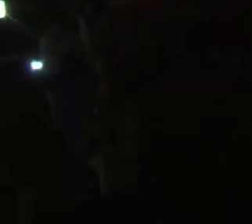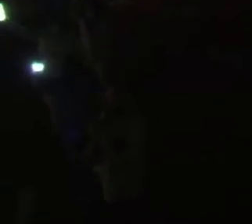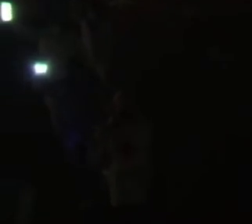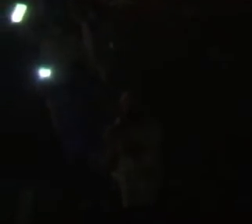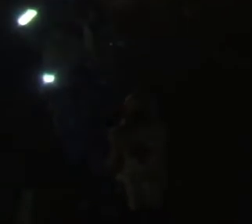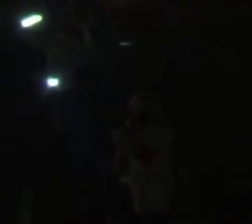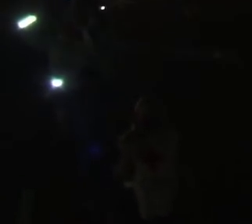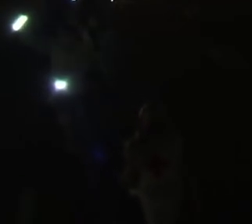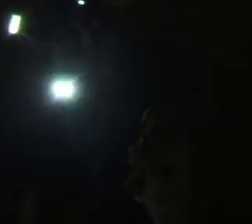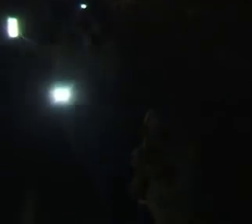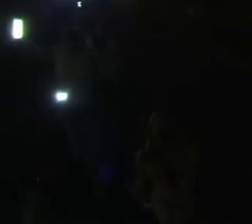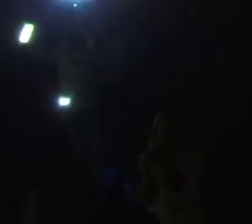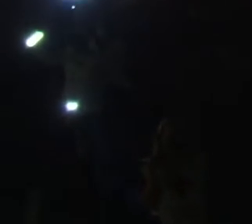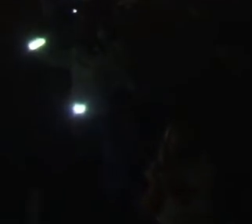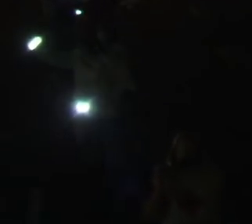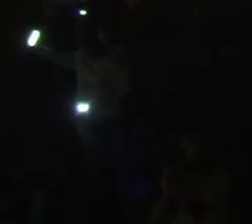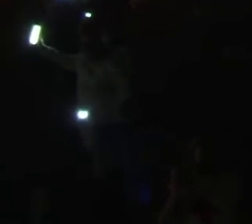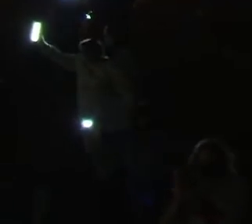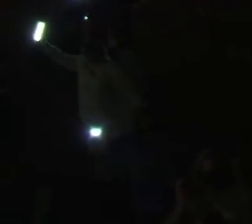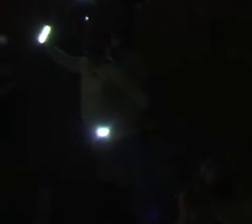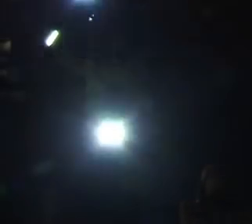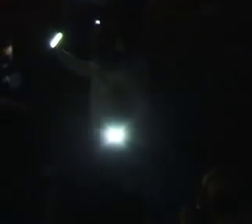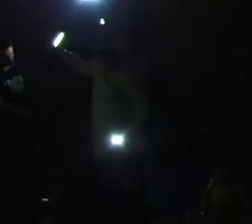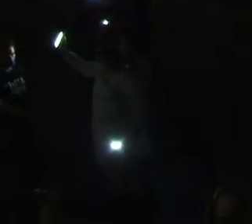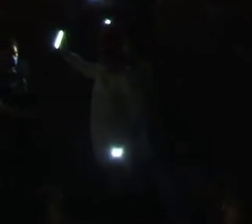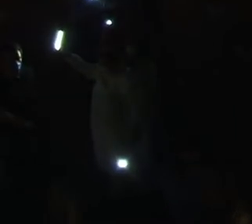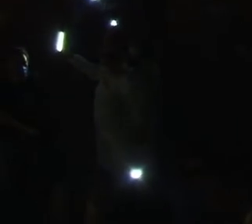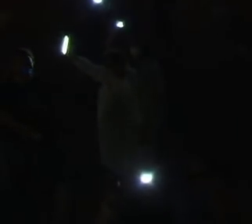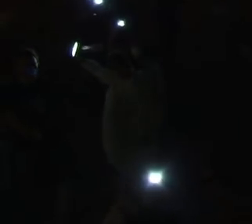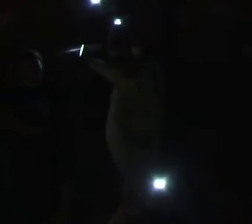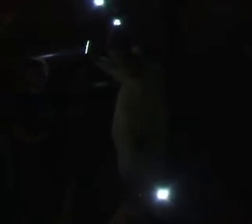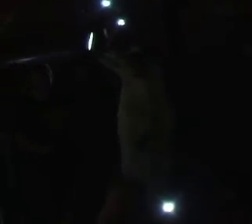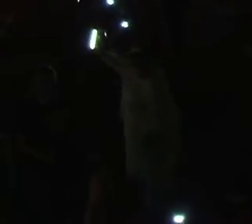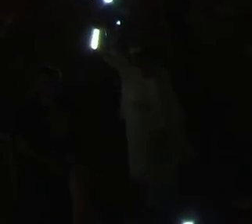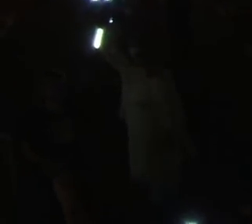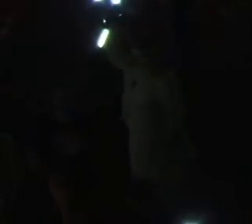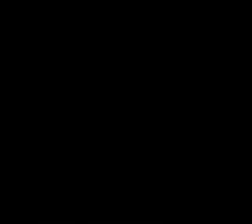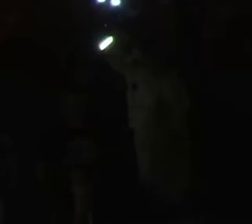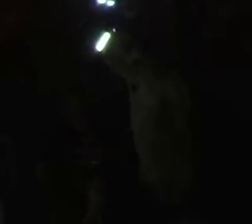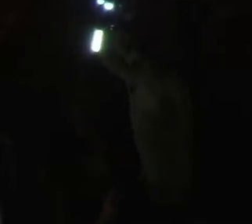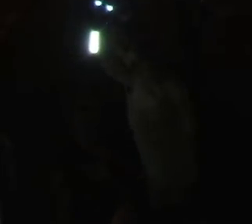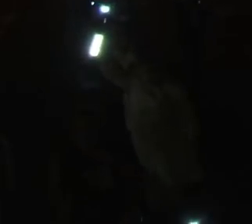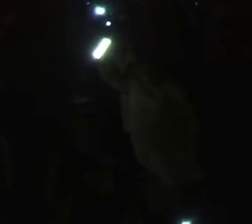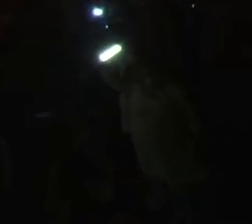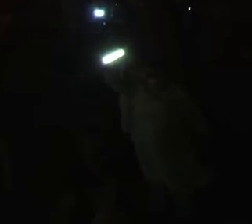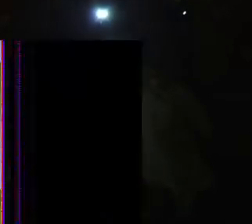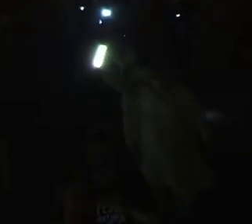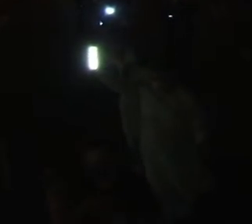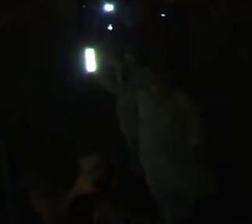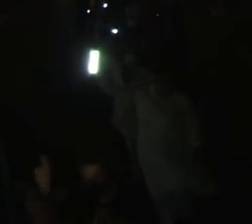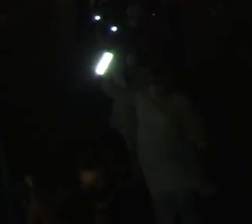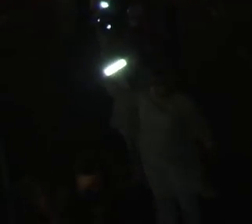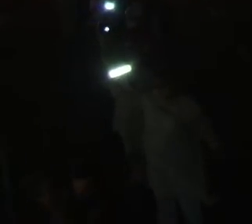envolvidos nesta pandemia. Uma forte salva de palmas a todos.